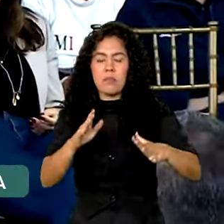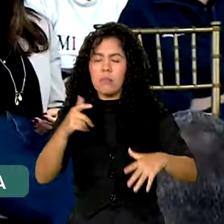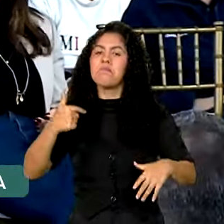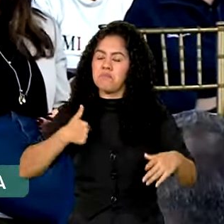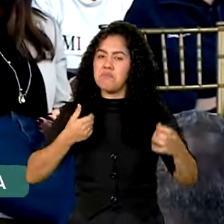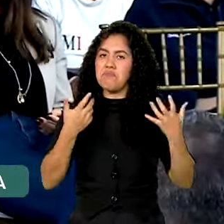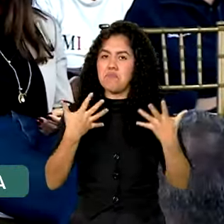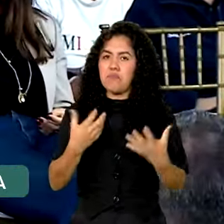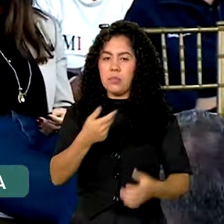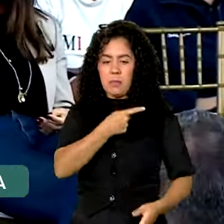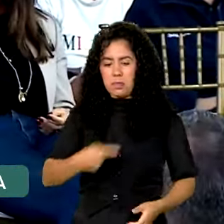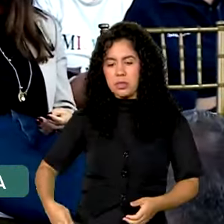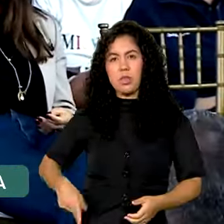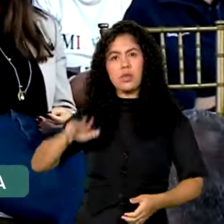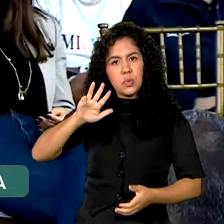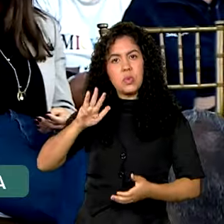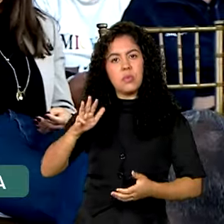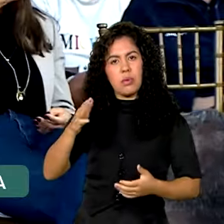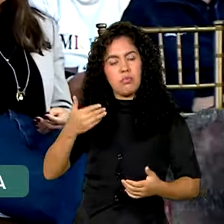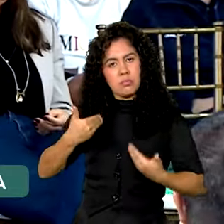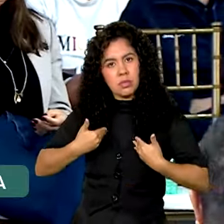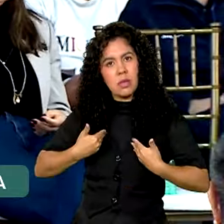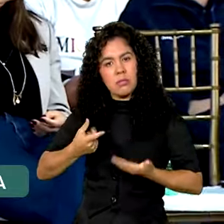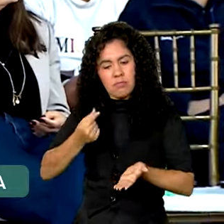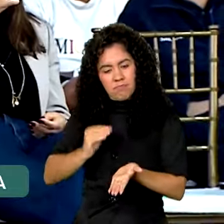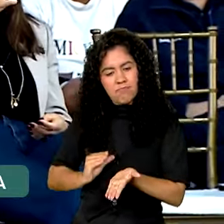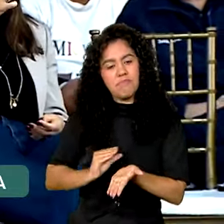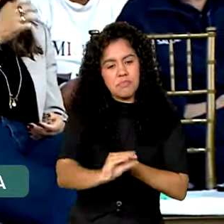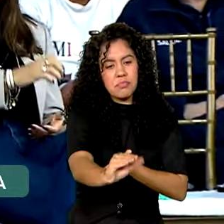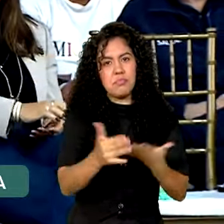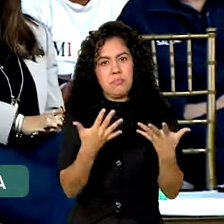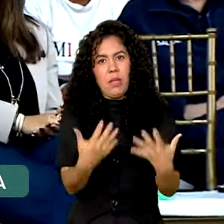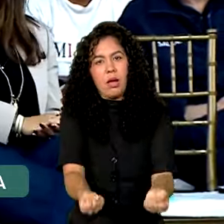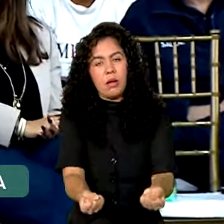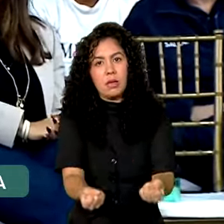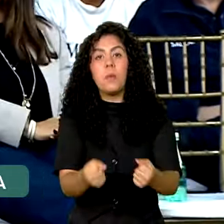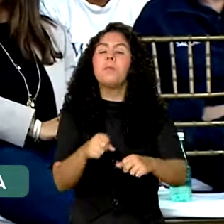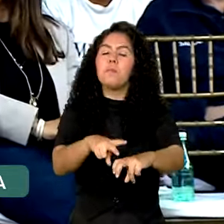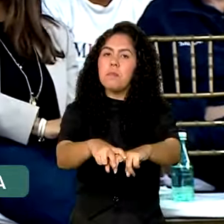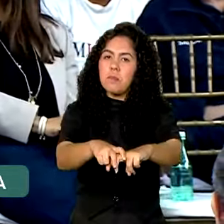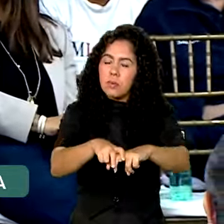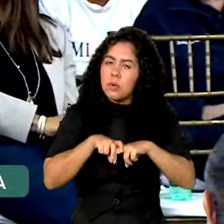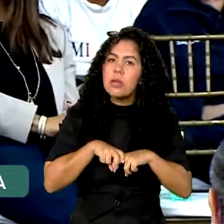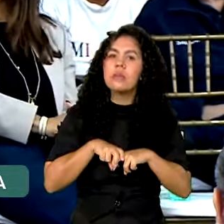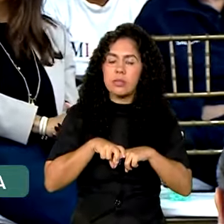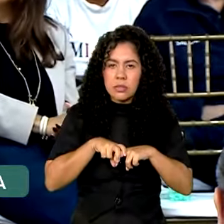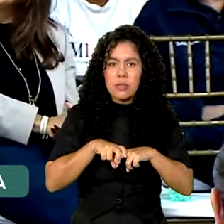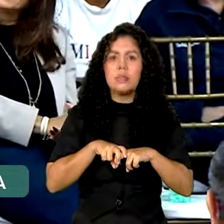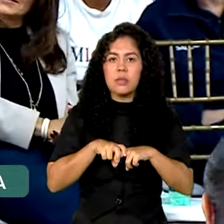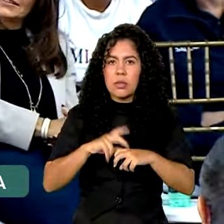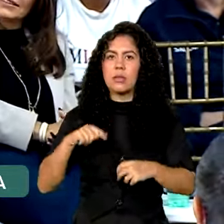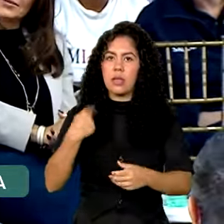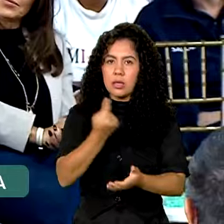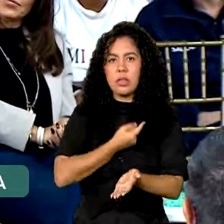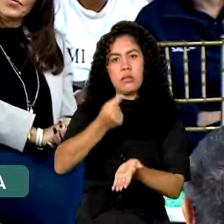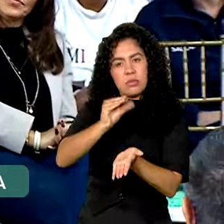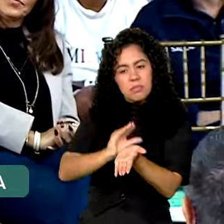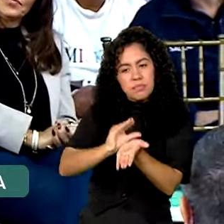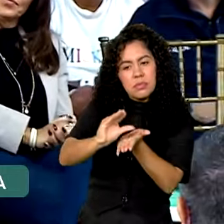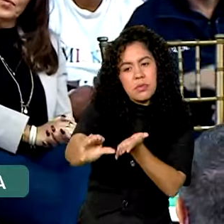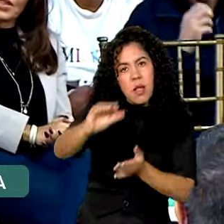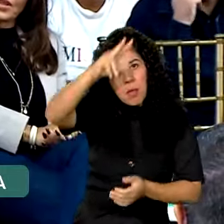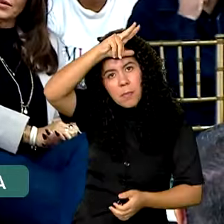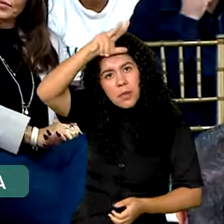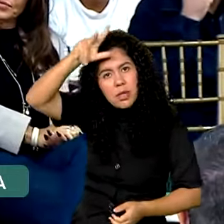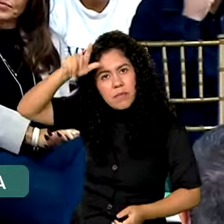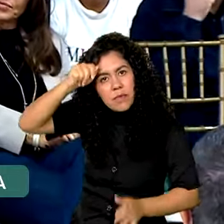que um presidente da República deixar de passar dinheiro. É por isso que a gente passa dinheiro para a prefeitura. É